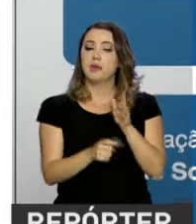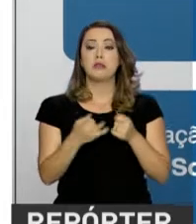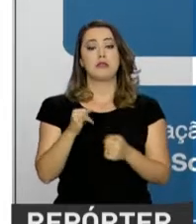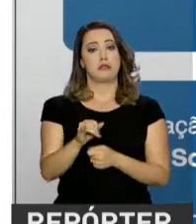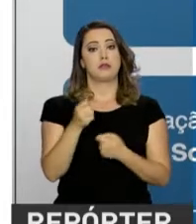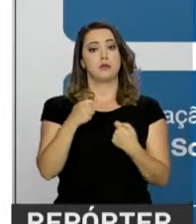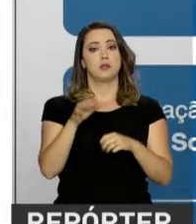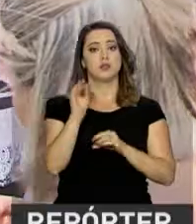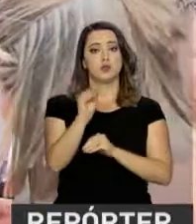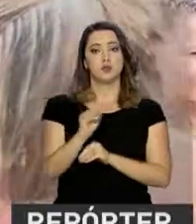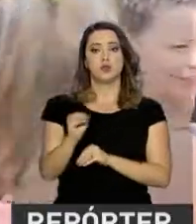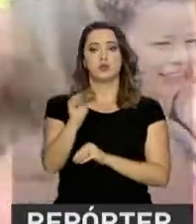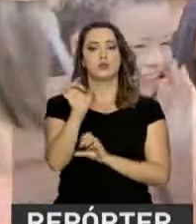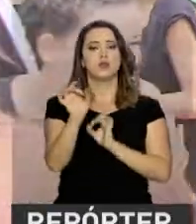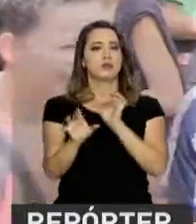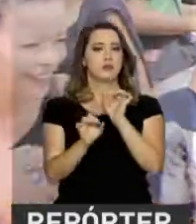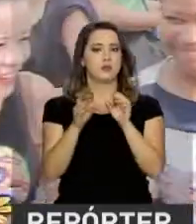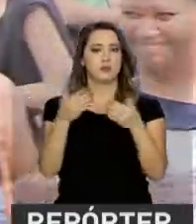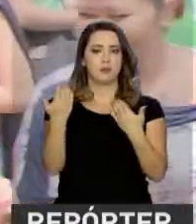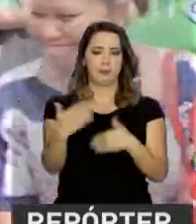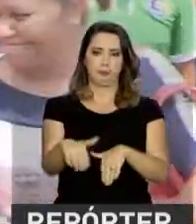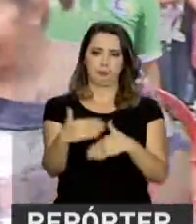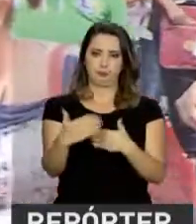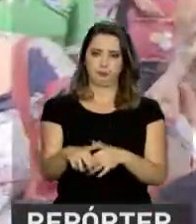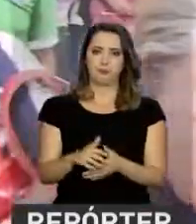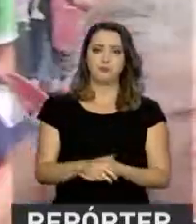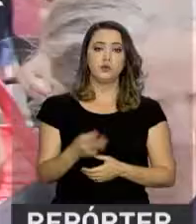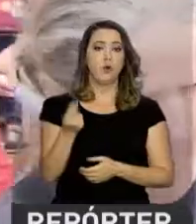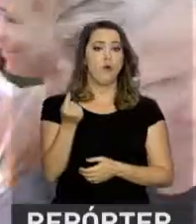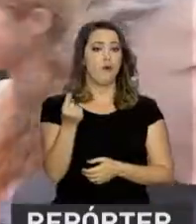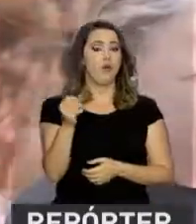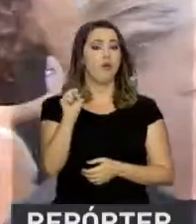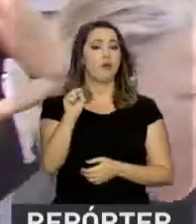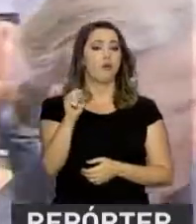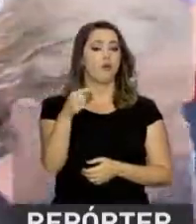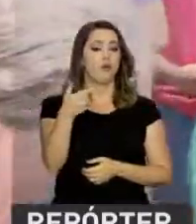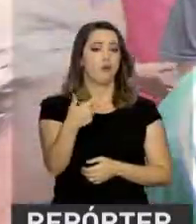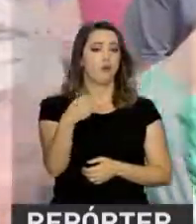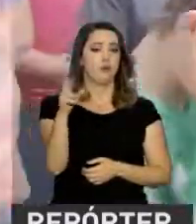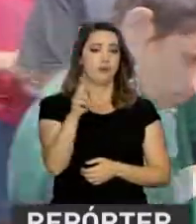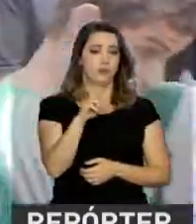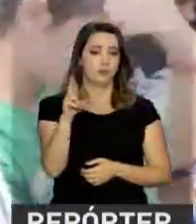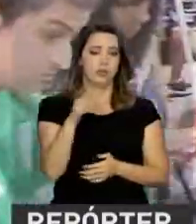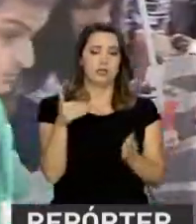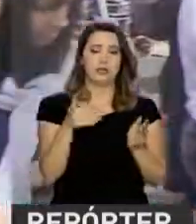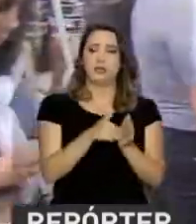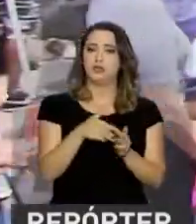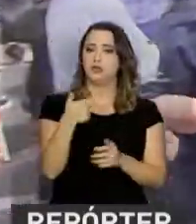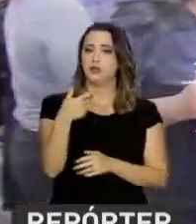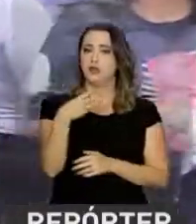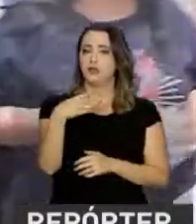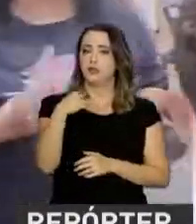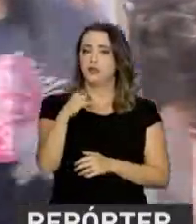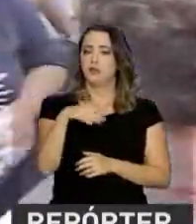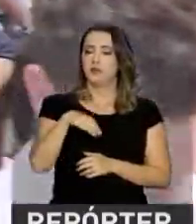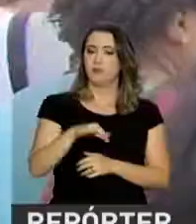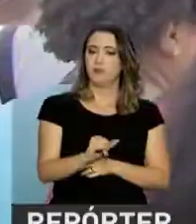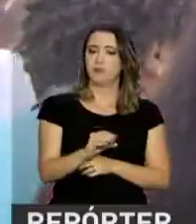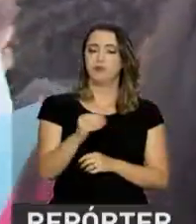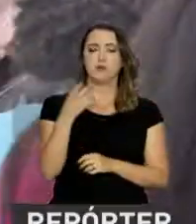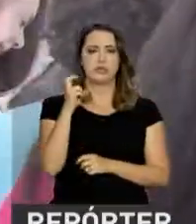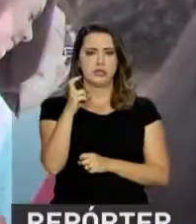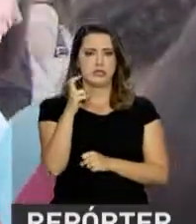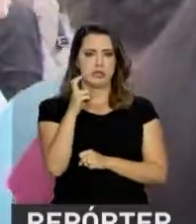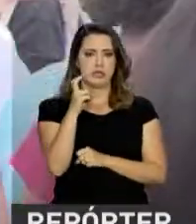atendimento especializado. A taxa é de R$ 82,00 e deve ser paga até o dia 23 de maio. Nas últimas 5 edições,